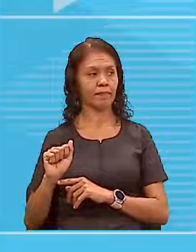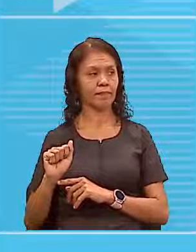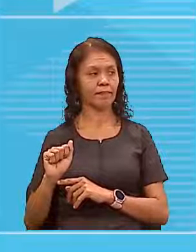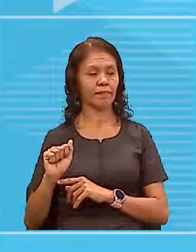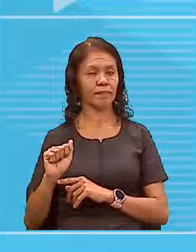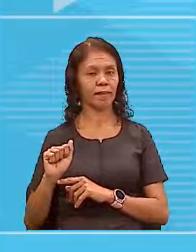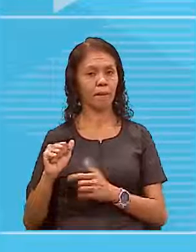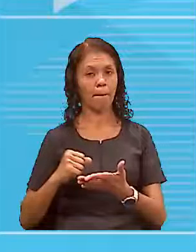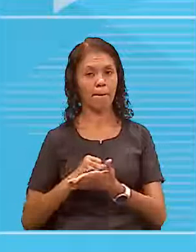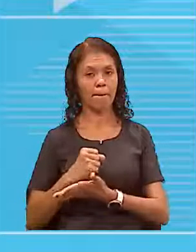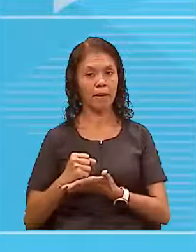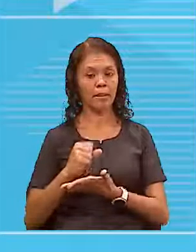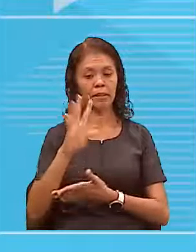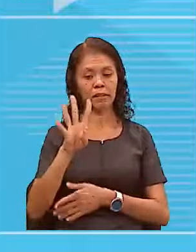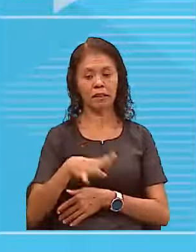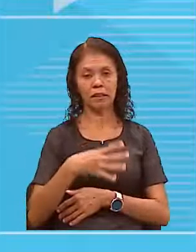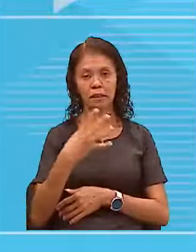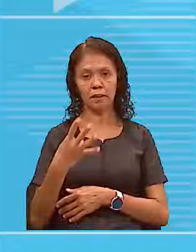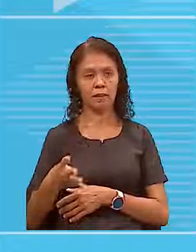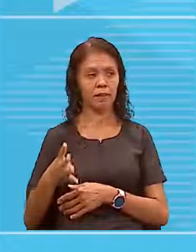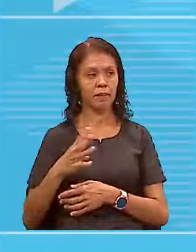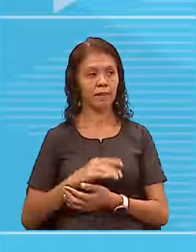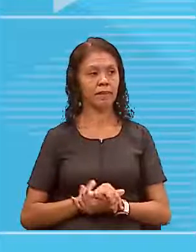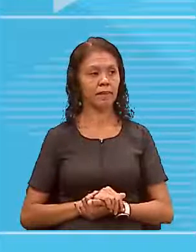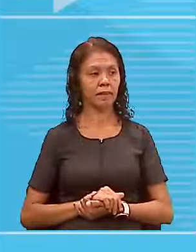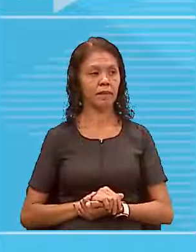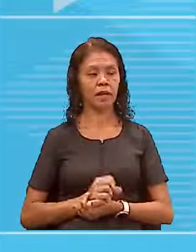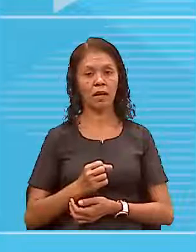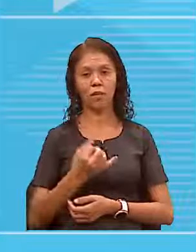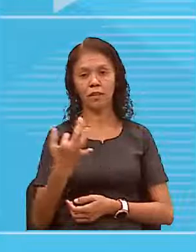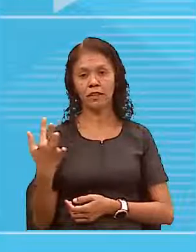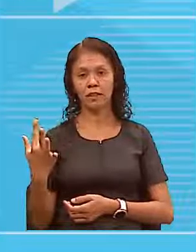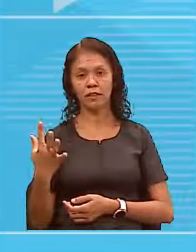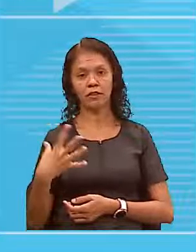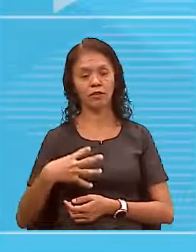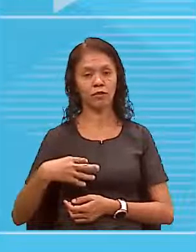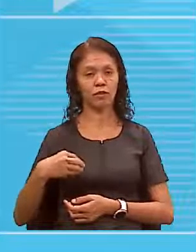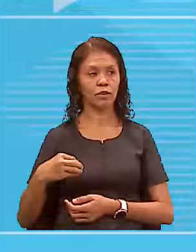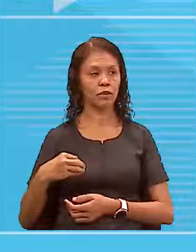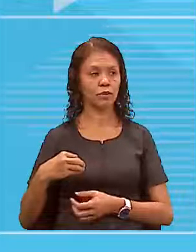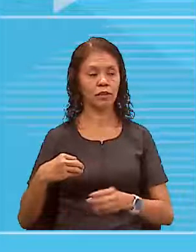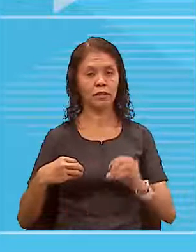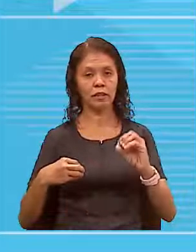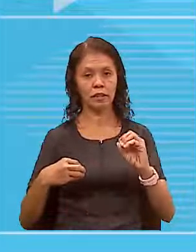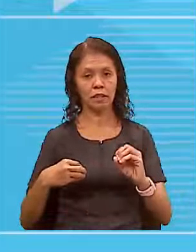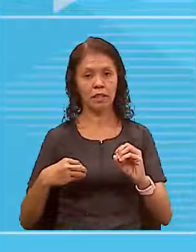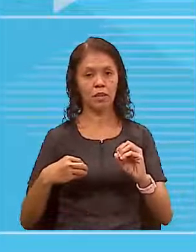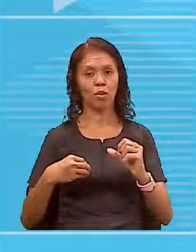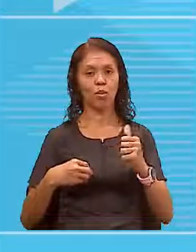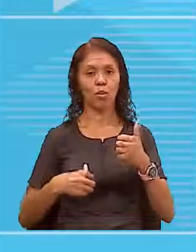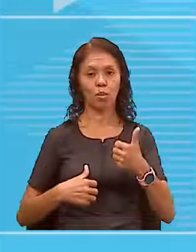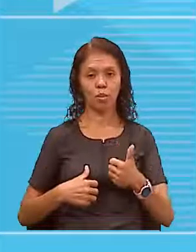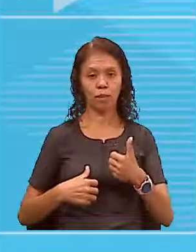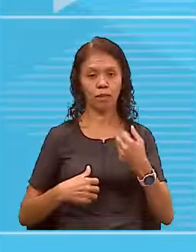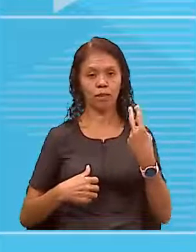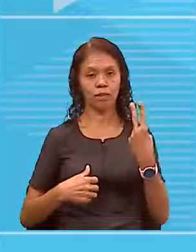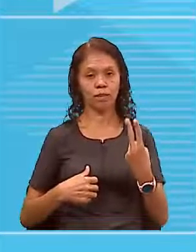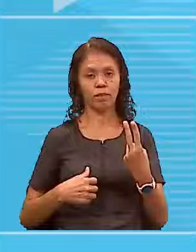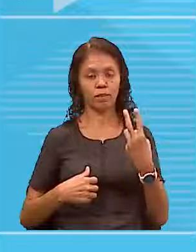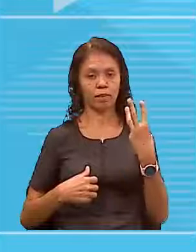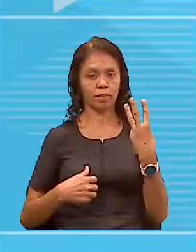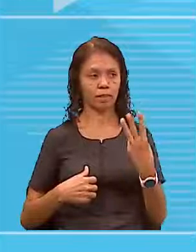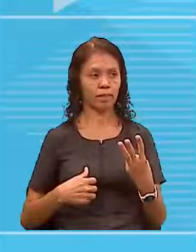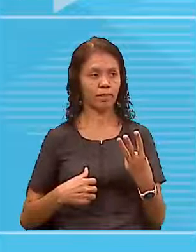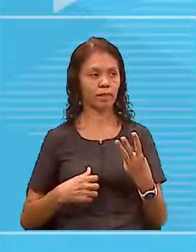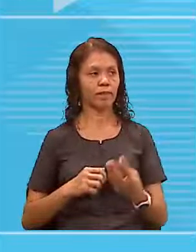dessa tabela. Então, se você colocar aqui, ó, número de filhos, 0, 1, 2, 3,